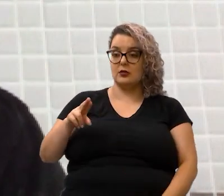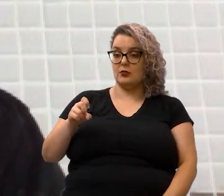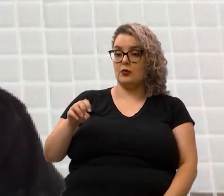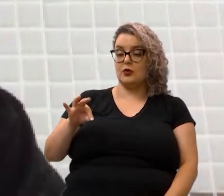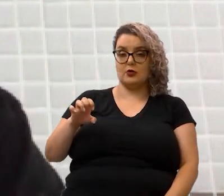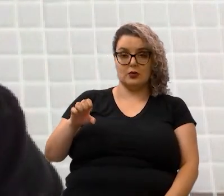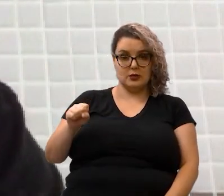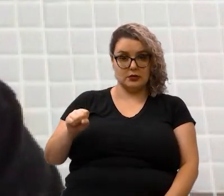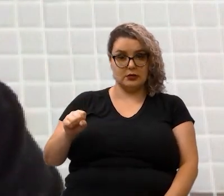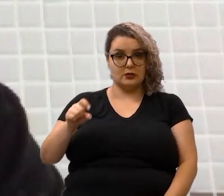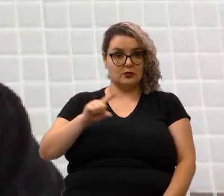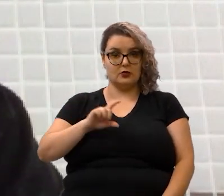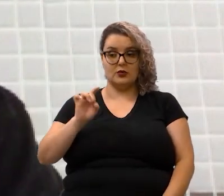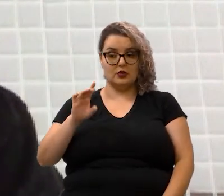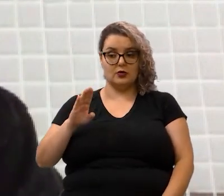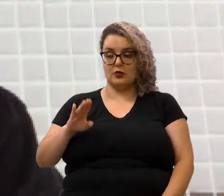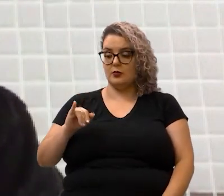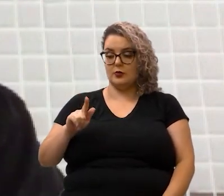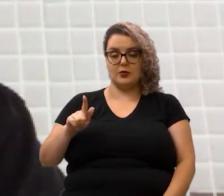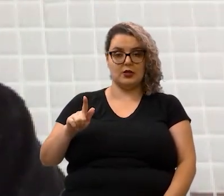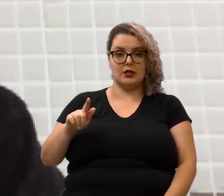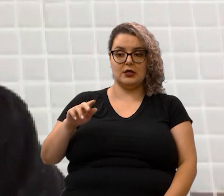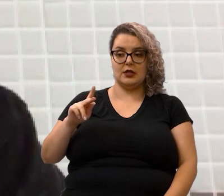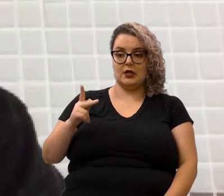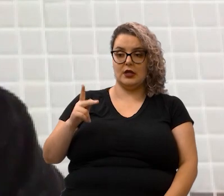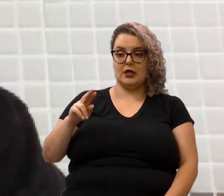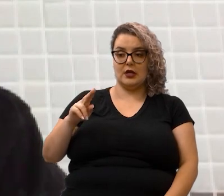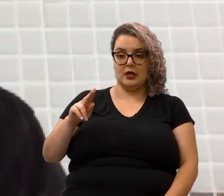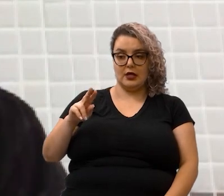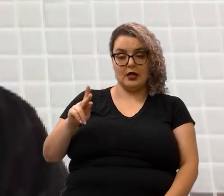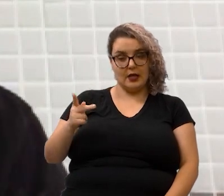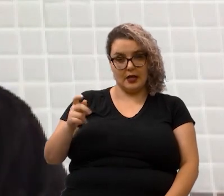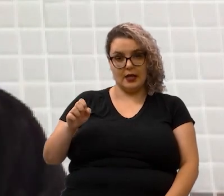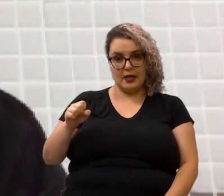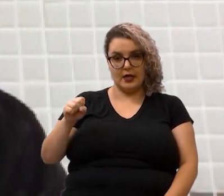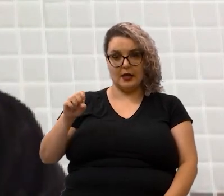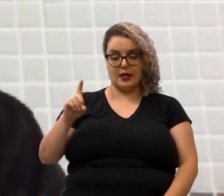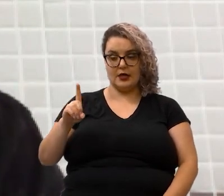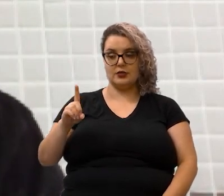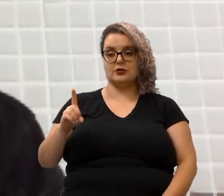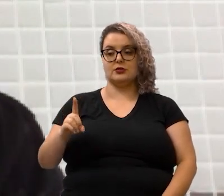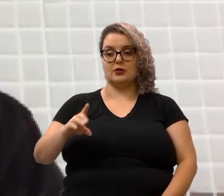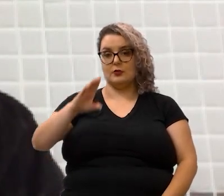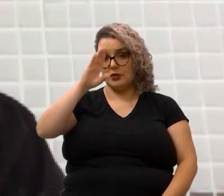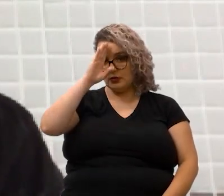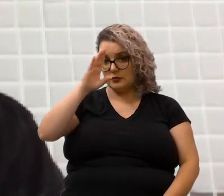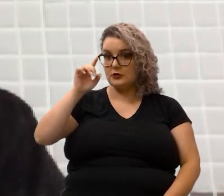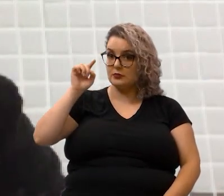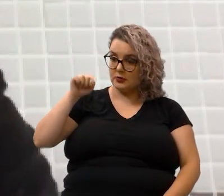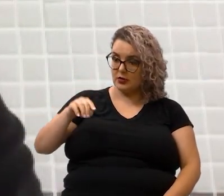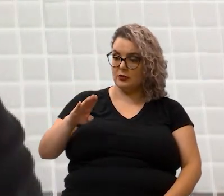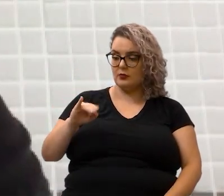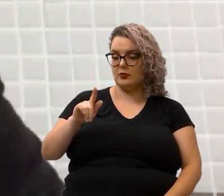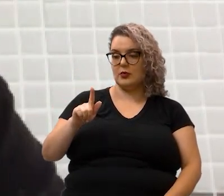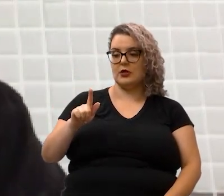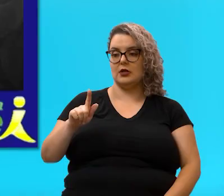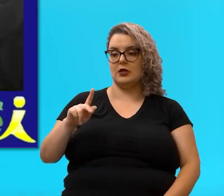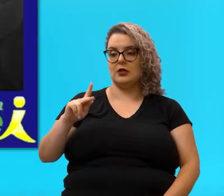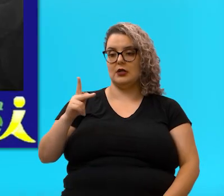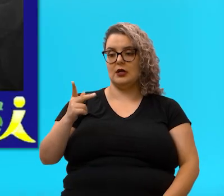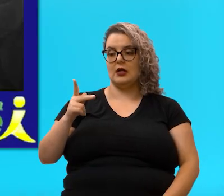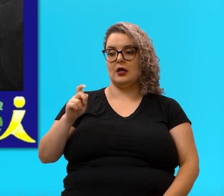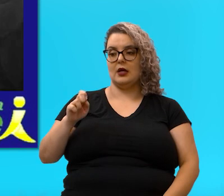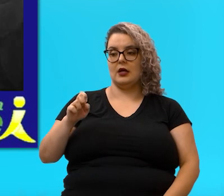tá? Porque não é só a prótese Big Head que pode dar problema, mas principalmente os que têm a Big Head, que está aí